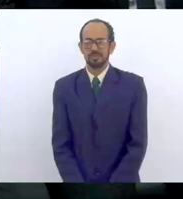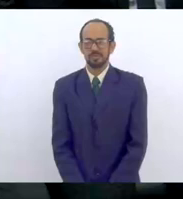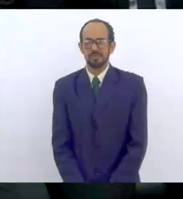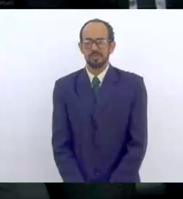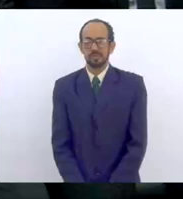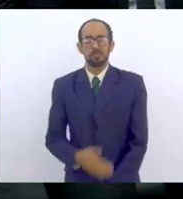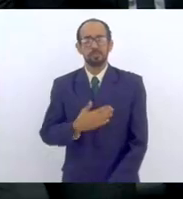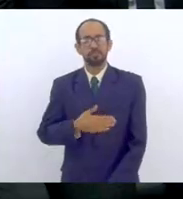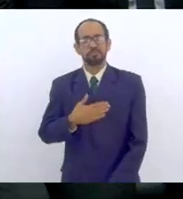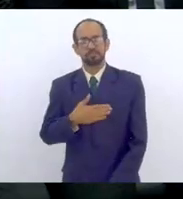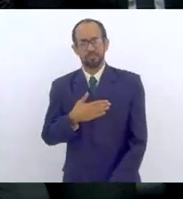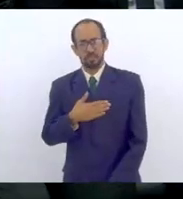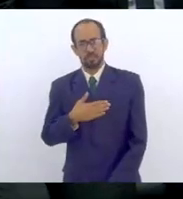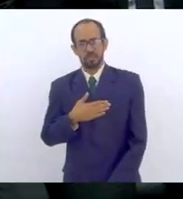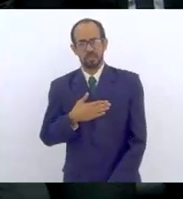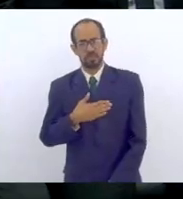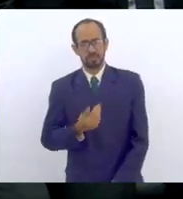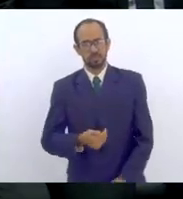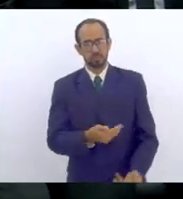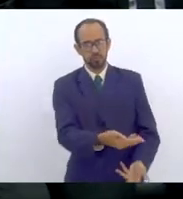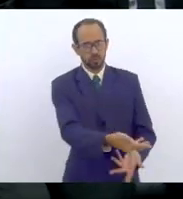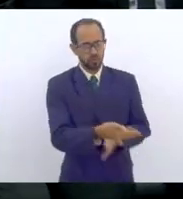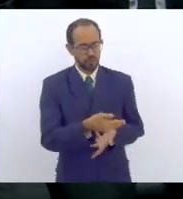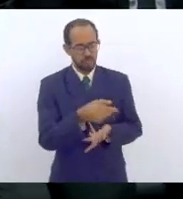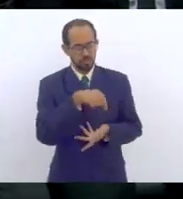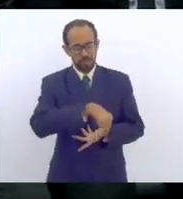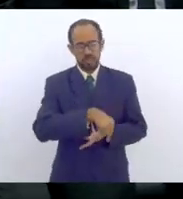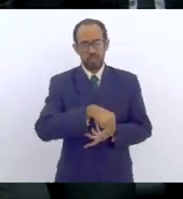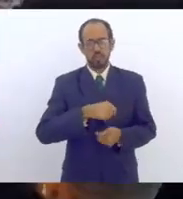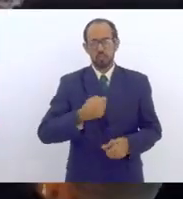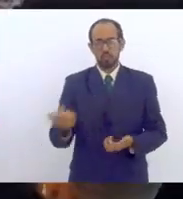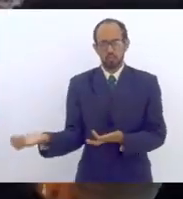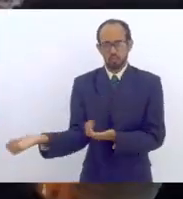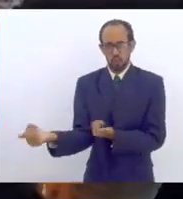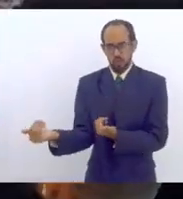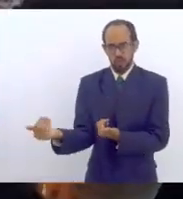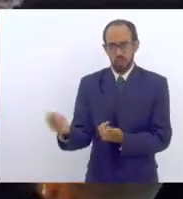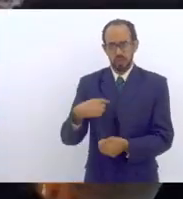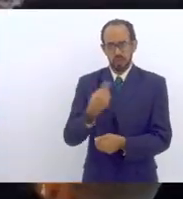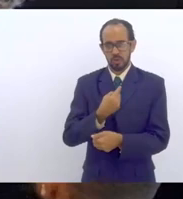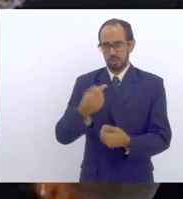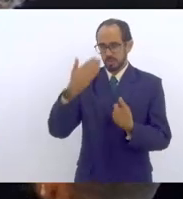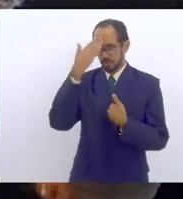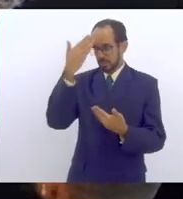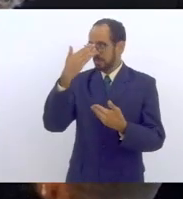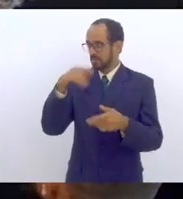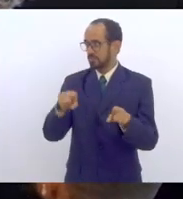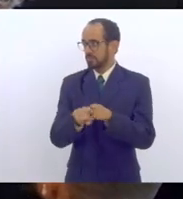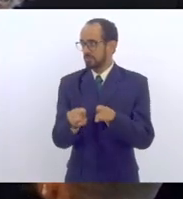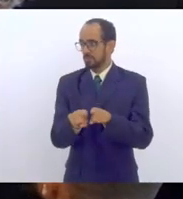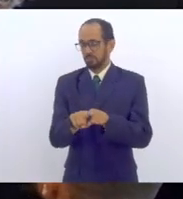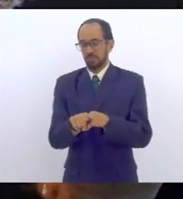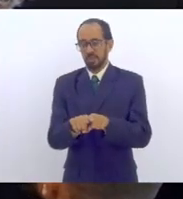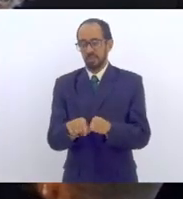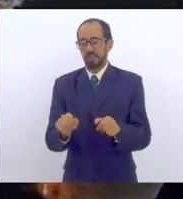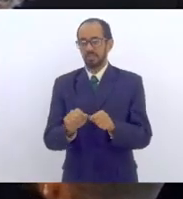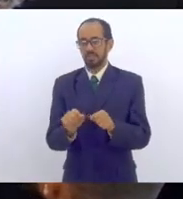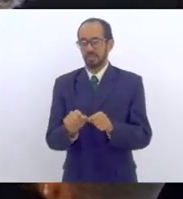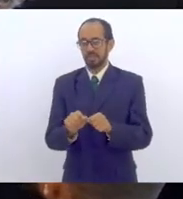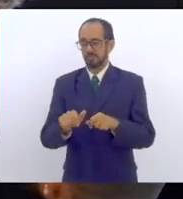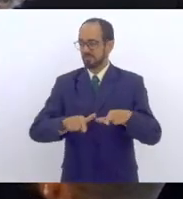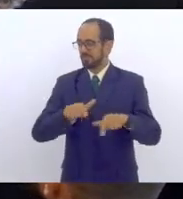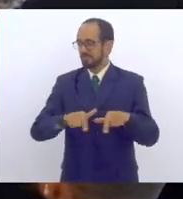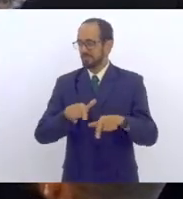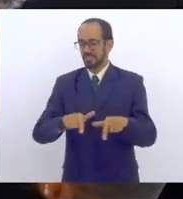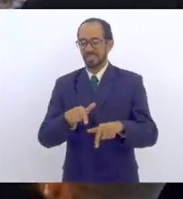eu queria convidar para vir aqui um jovem que a gente tem assim uma gratidão grande também ele tem prestado aí serviço